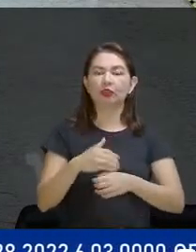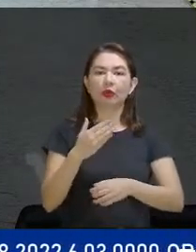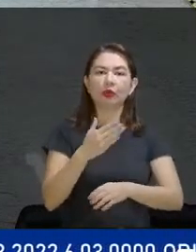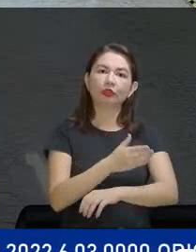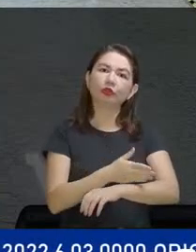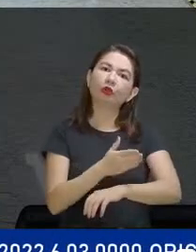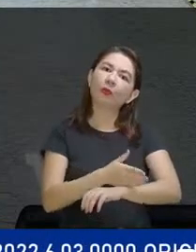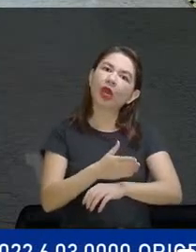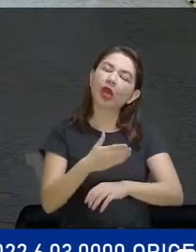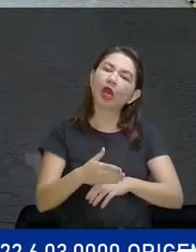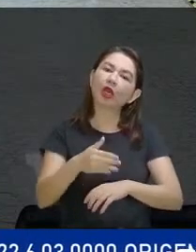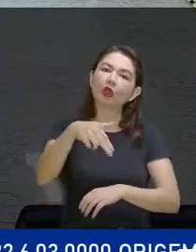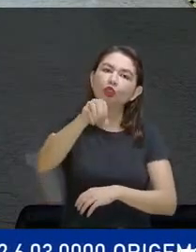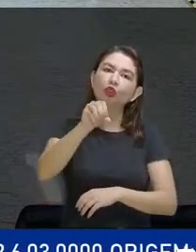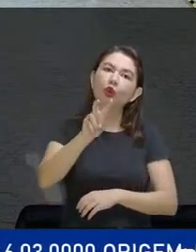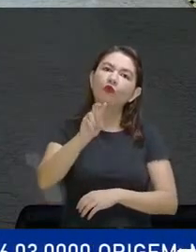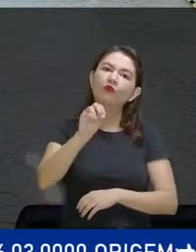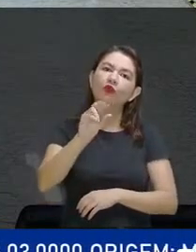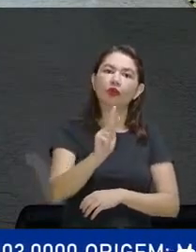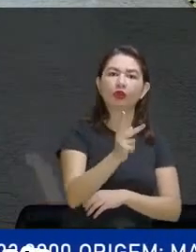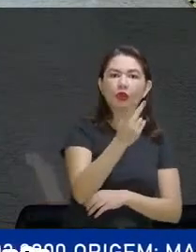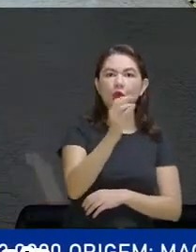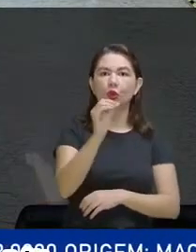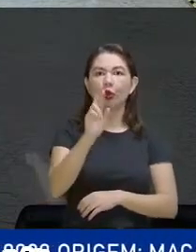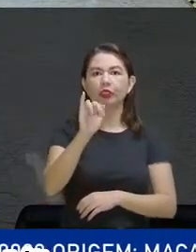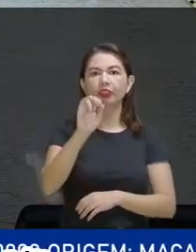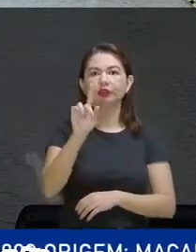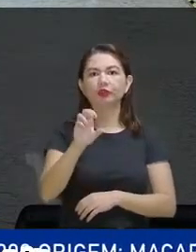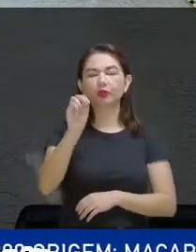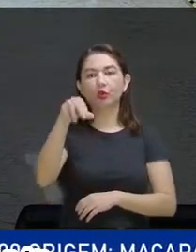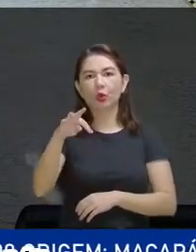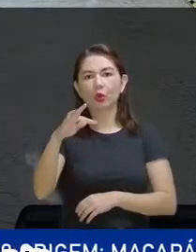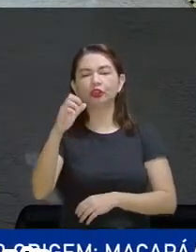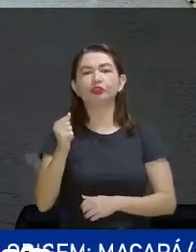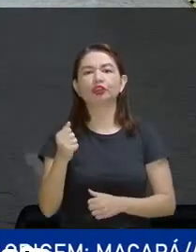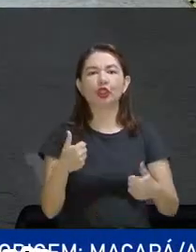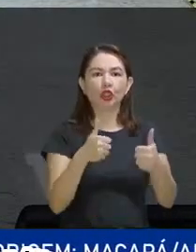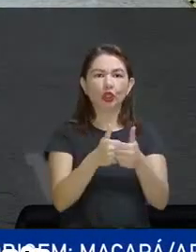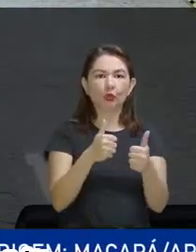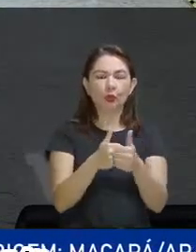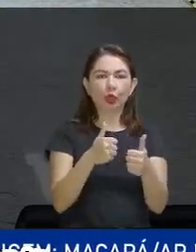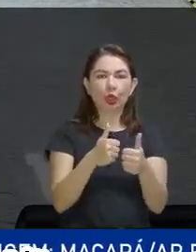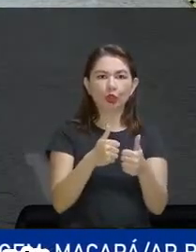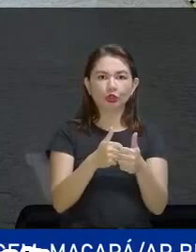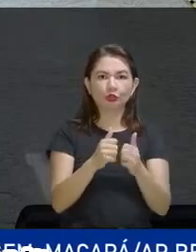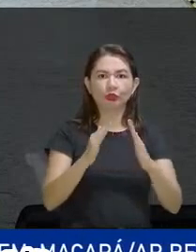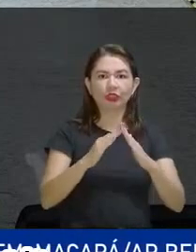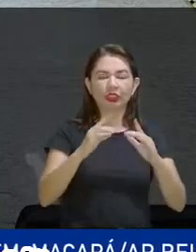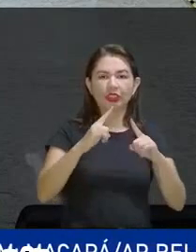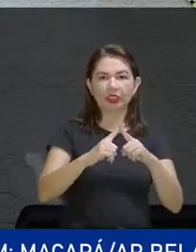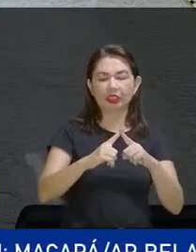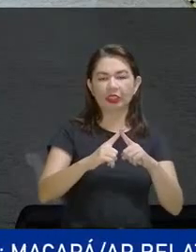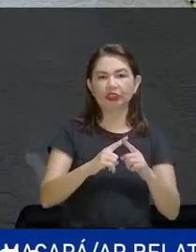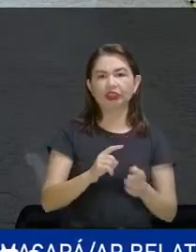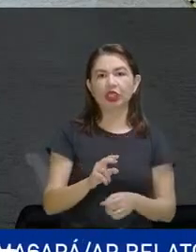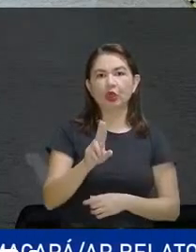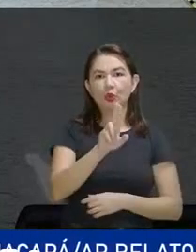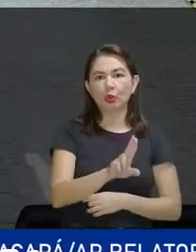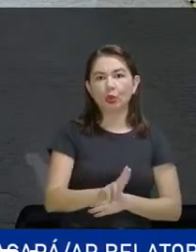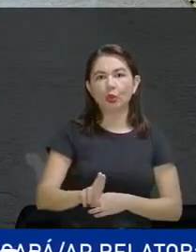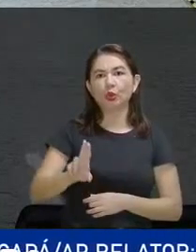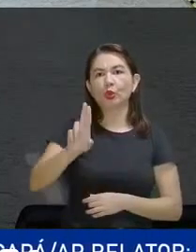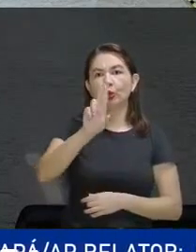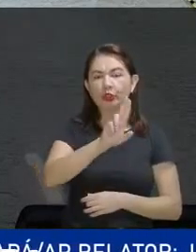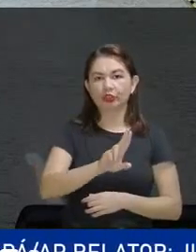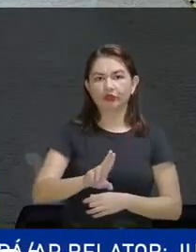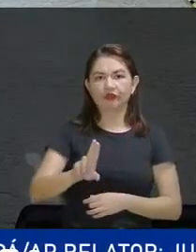deste, que após passar no varejista, próximo à Igreja Universal do Reino de Deus, na Avenida Padre Júlio, e que o senhor Irlon desceu do